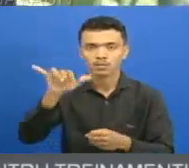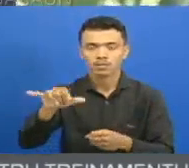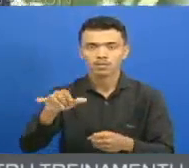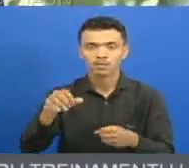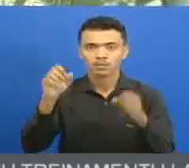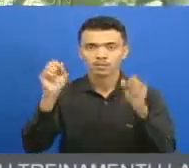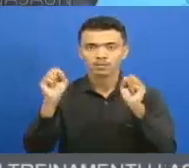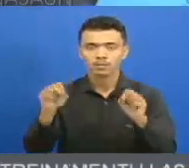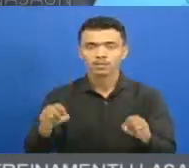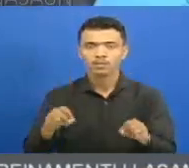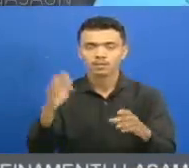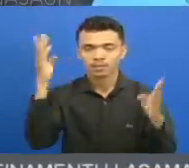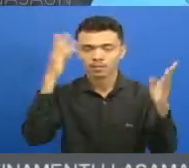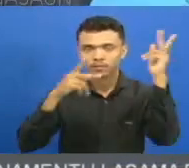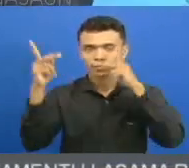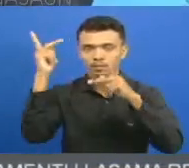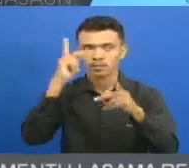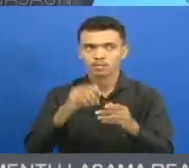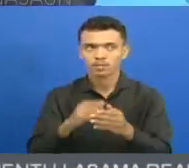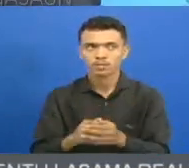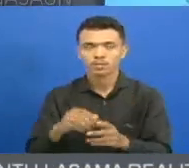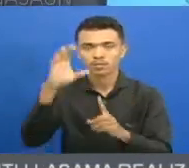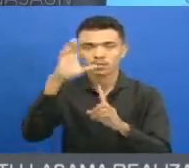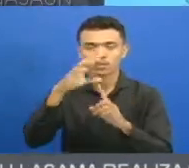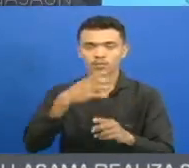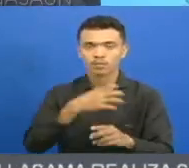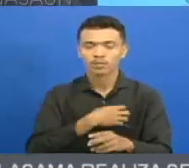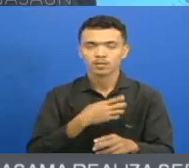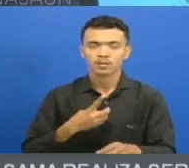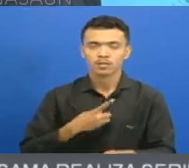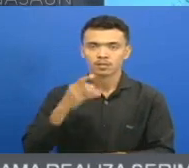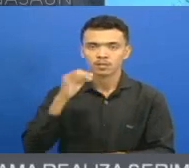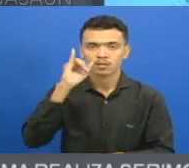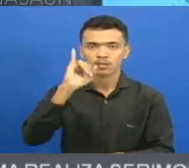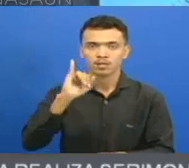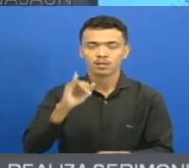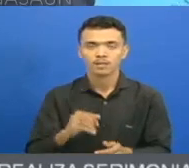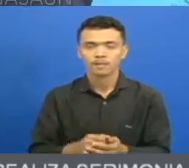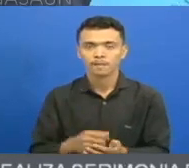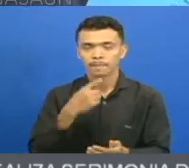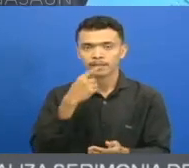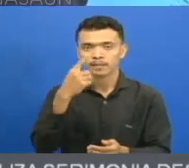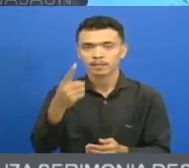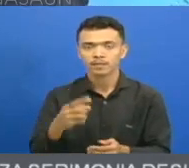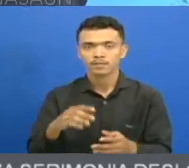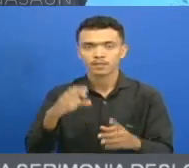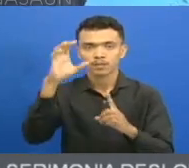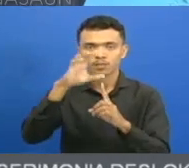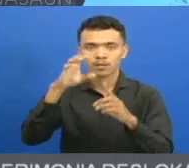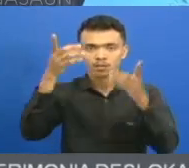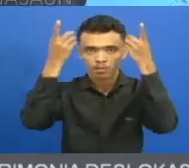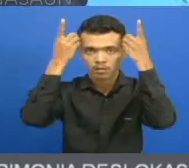menos cumprido. Comandante Polícia Município de Ili, Superintendente-Chefe Orlando Gomes Ateten, comando de